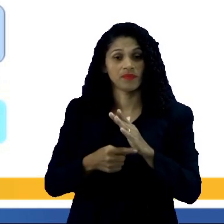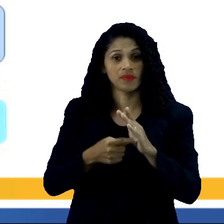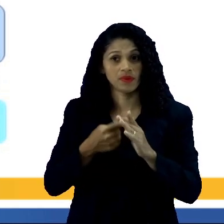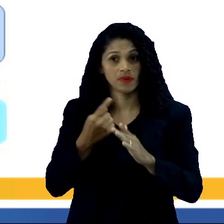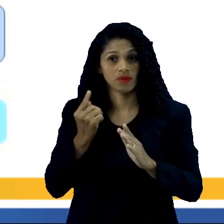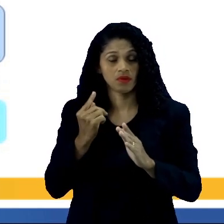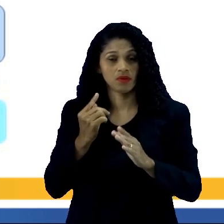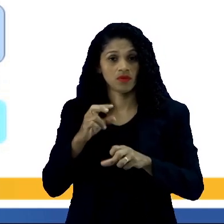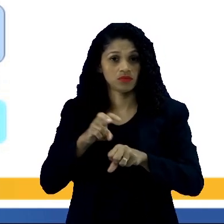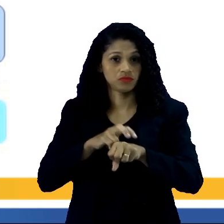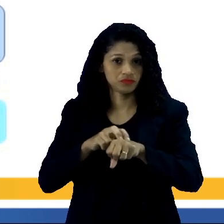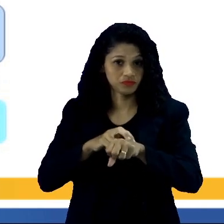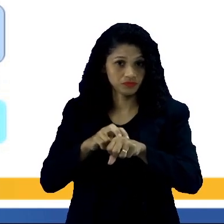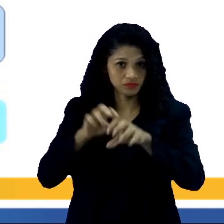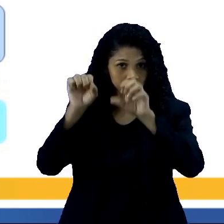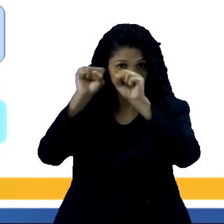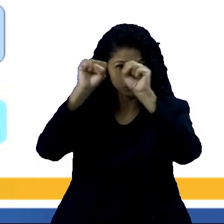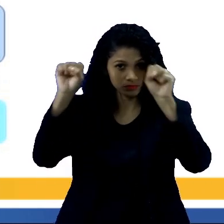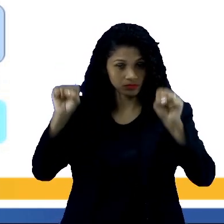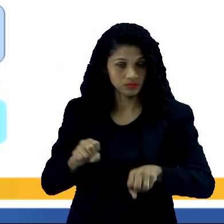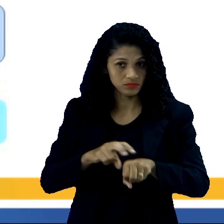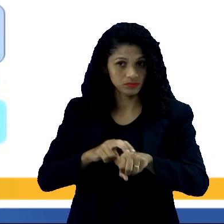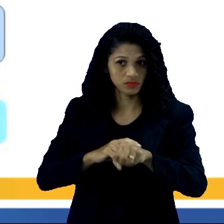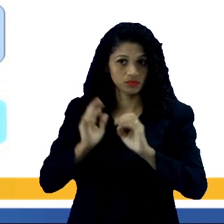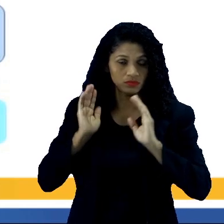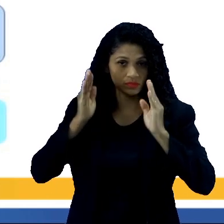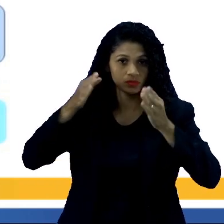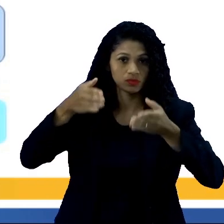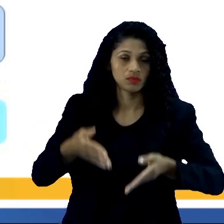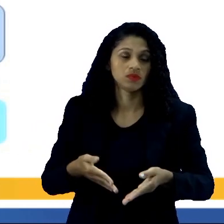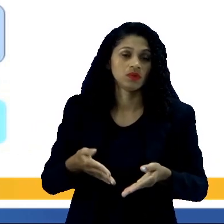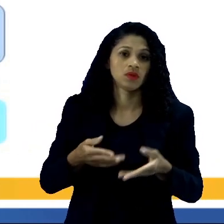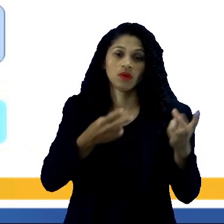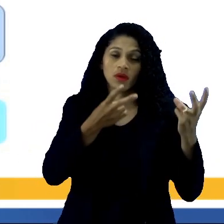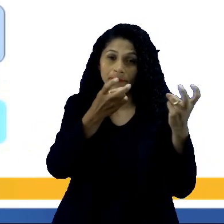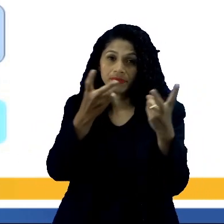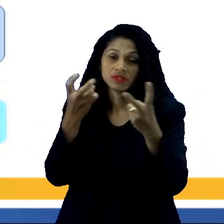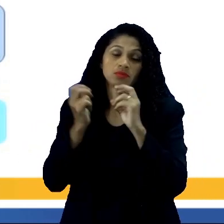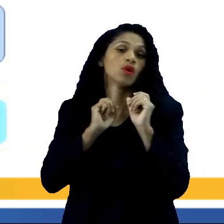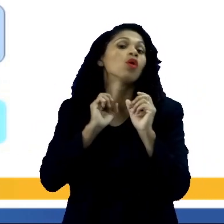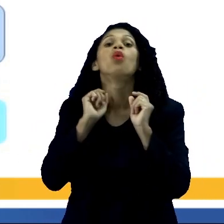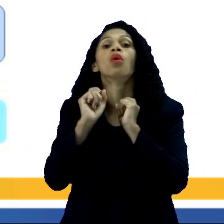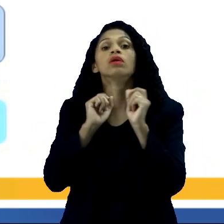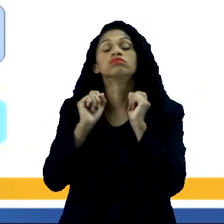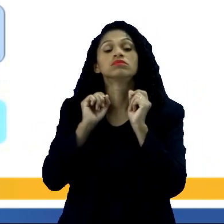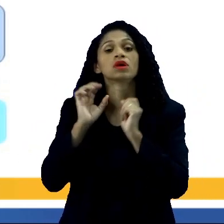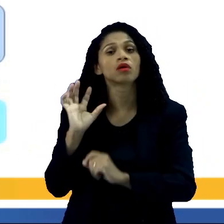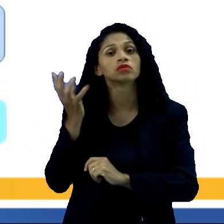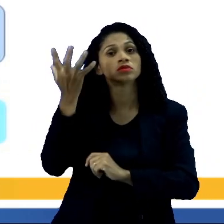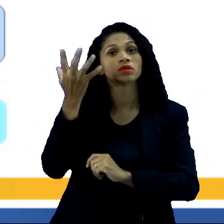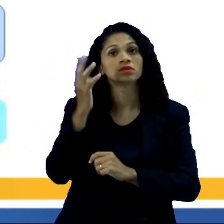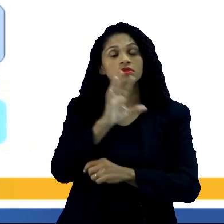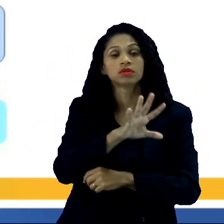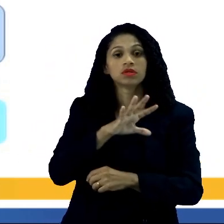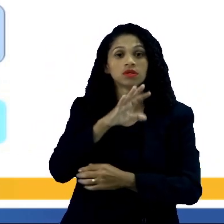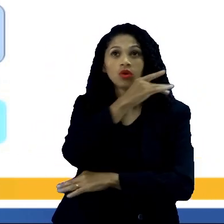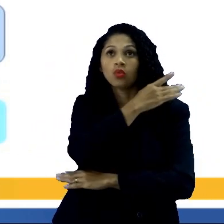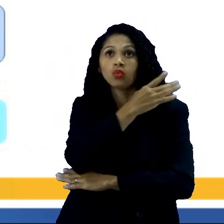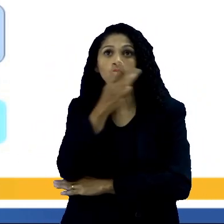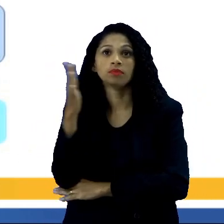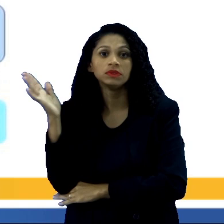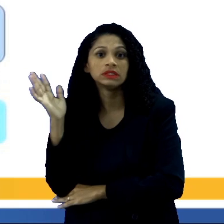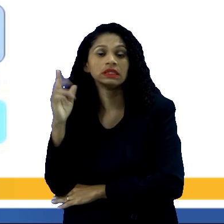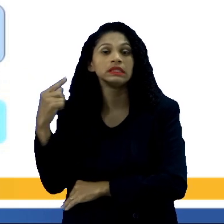nervoso central, ele vai ser responsável aí por perceber o que está acontecendo no ambiente, por toda a nossa